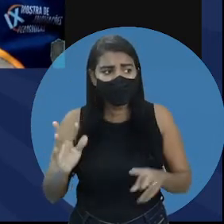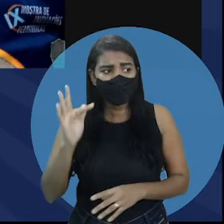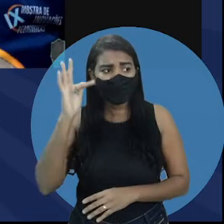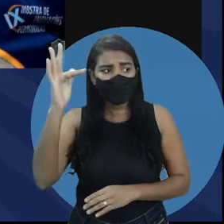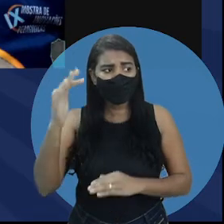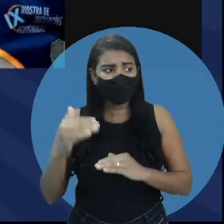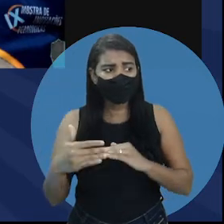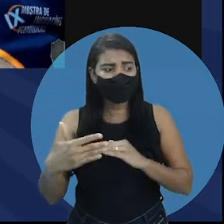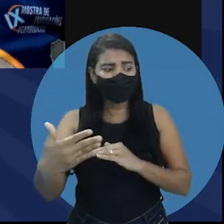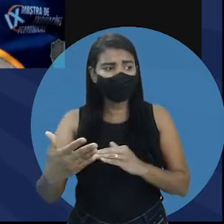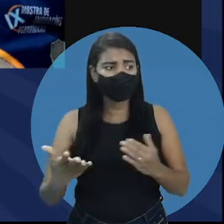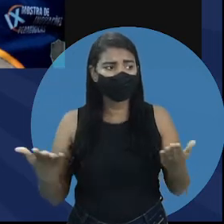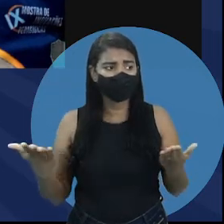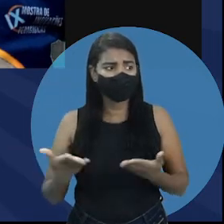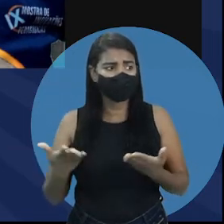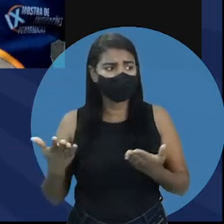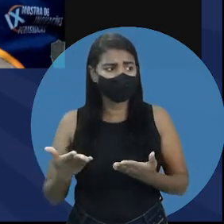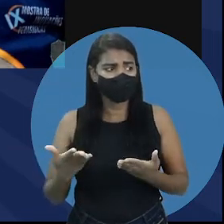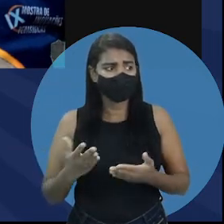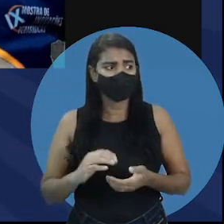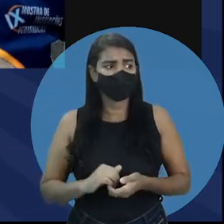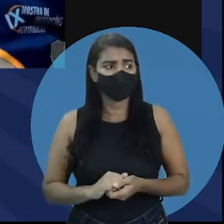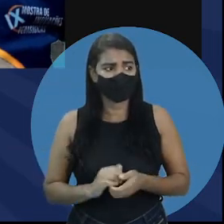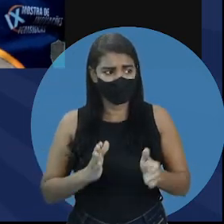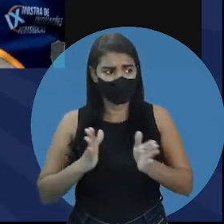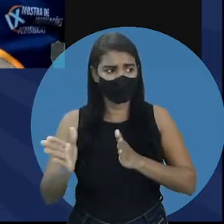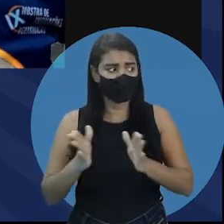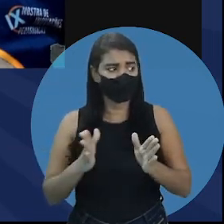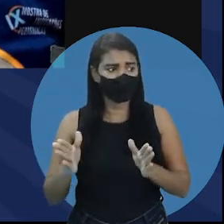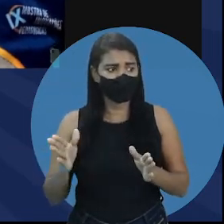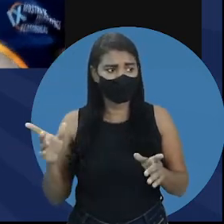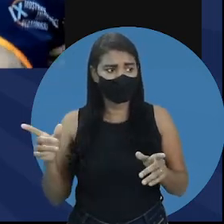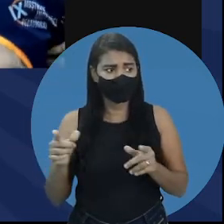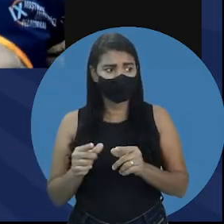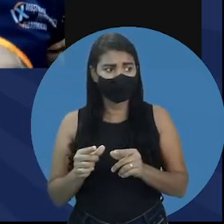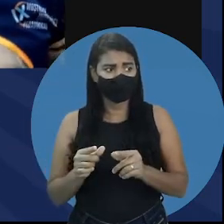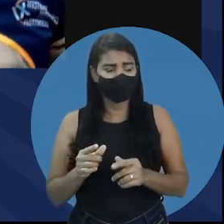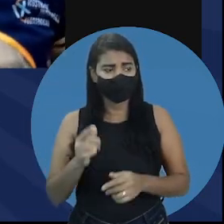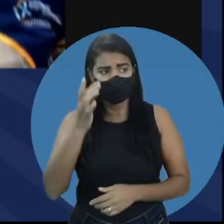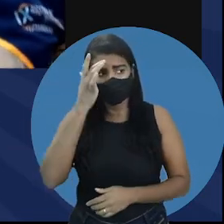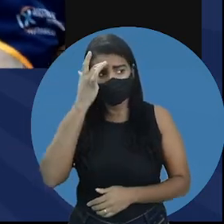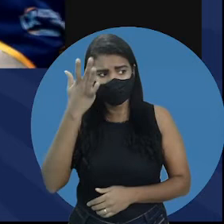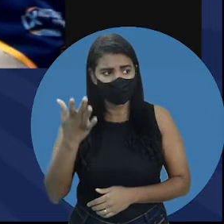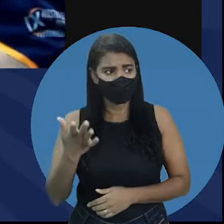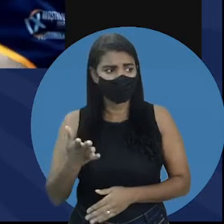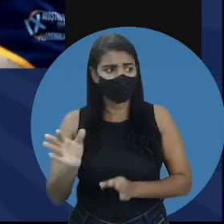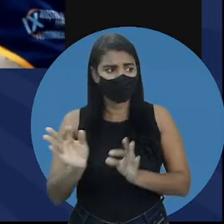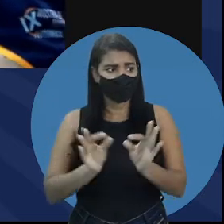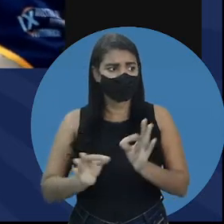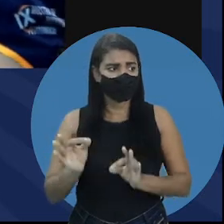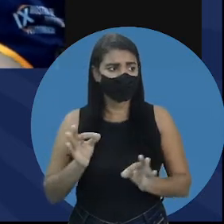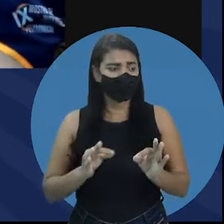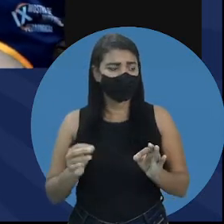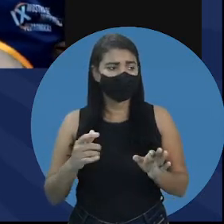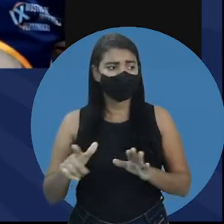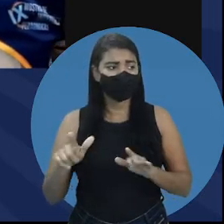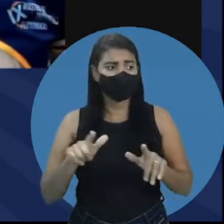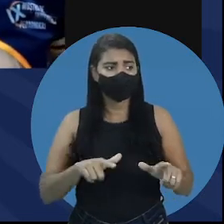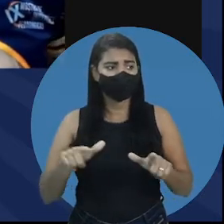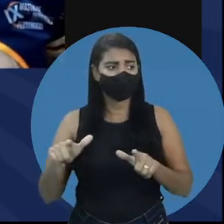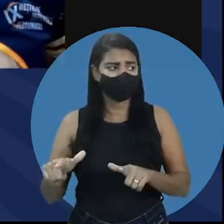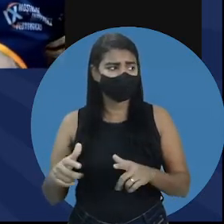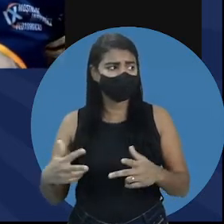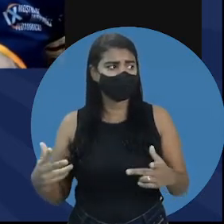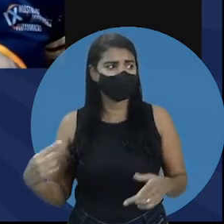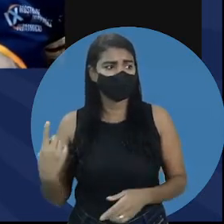colocar de maneira mais acessível, menor, de mais fácil de manusear, de levar para outros lugares, porque